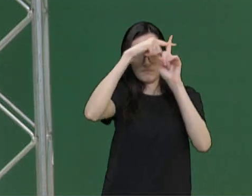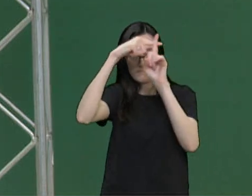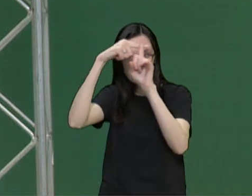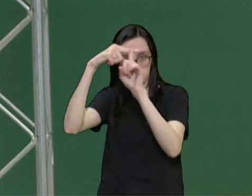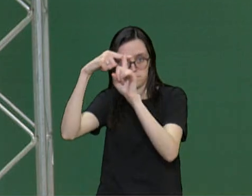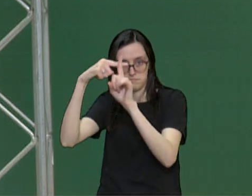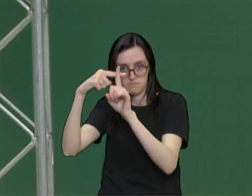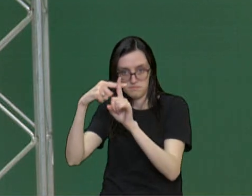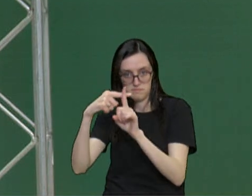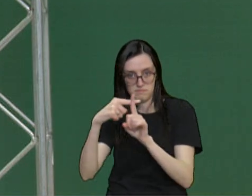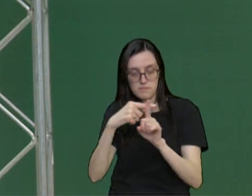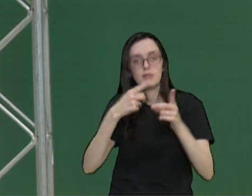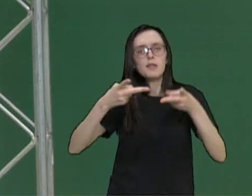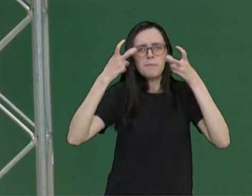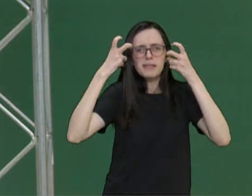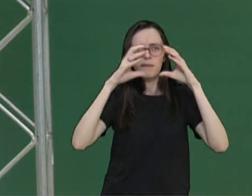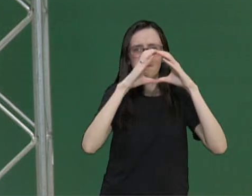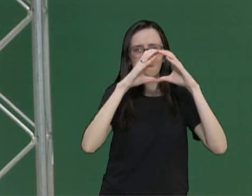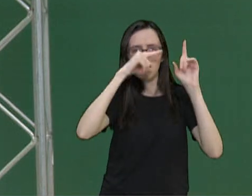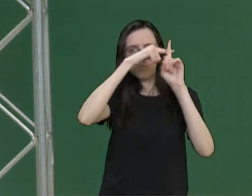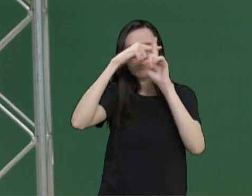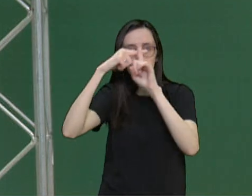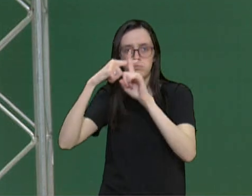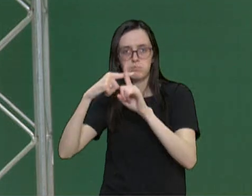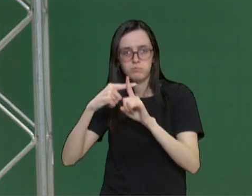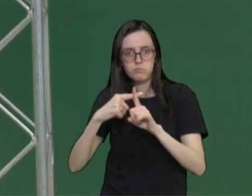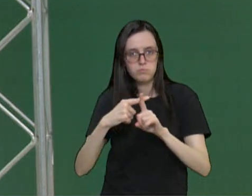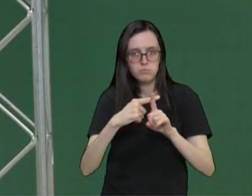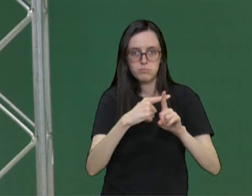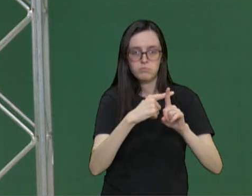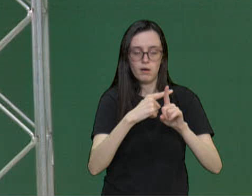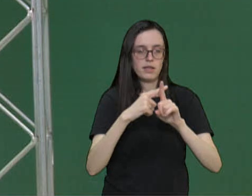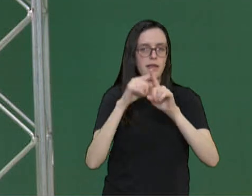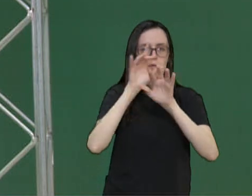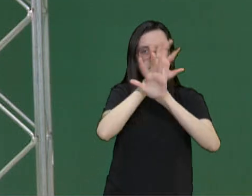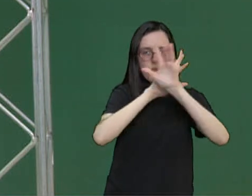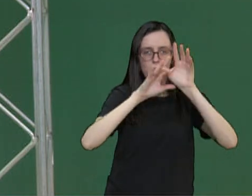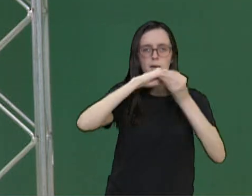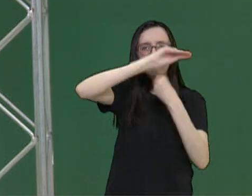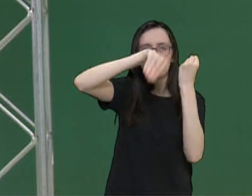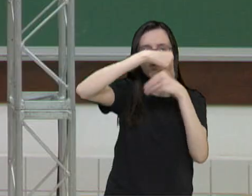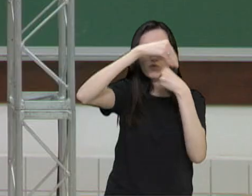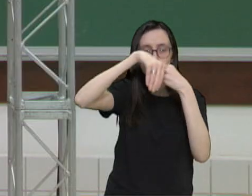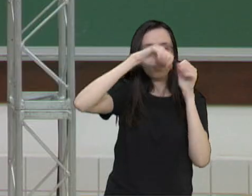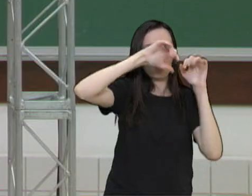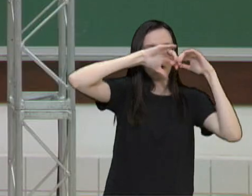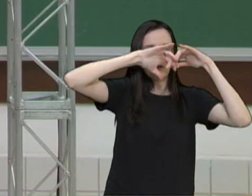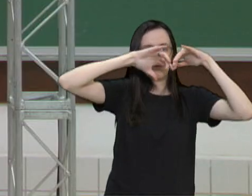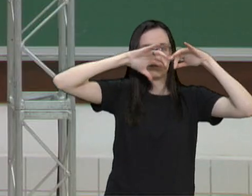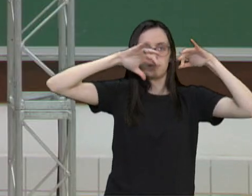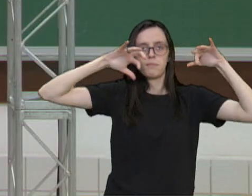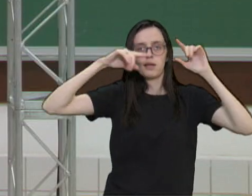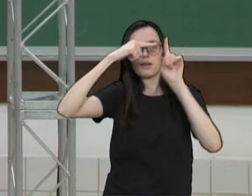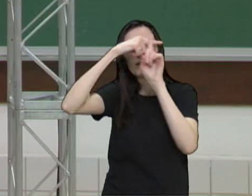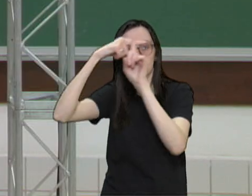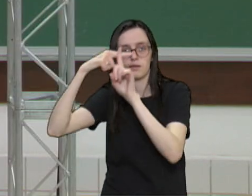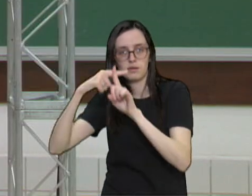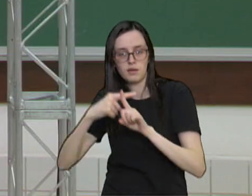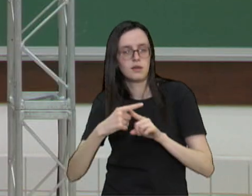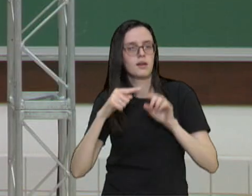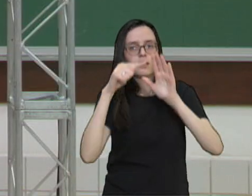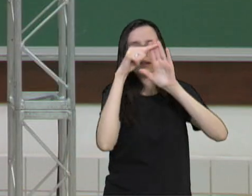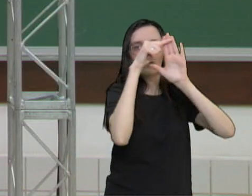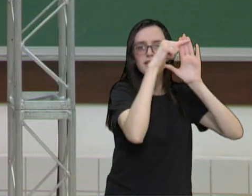Correta. Então veja que as cargas positivas vão ficar todas elas aqui do lado direito. Isso é o que chamamos de indução, é a separação de